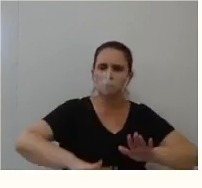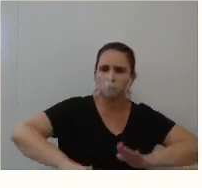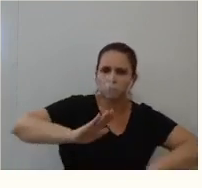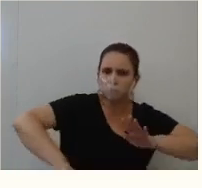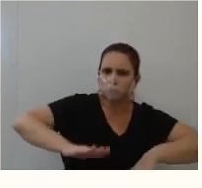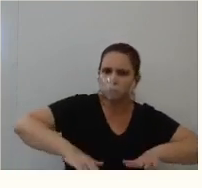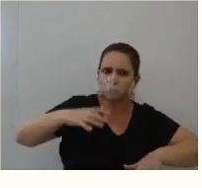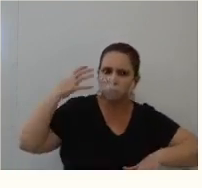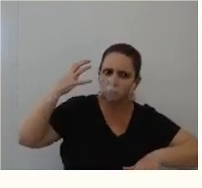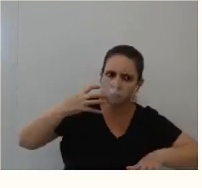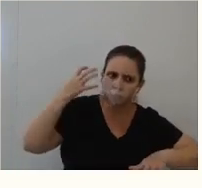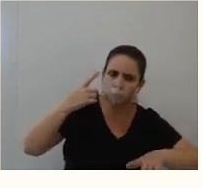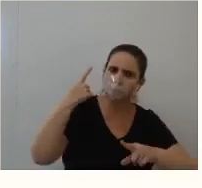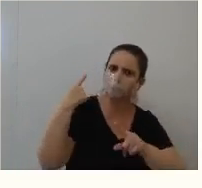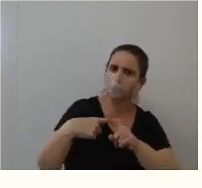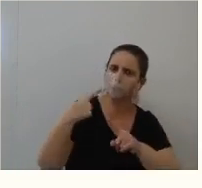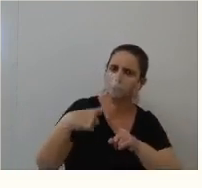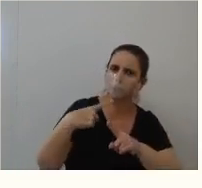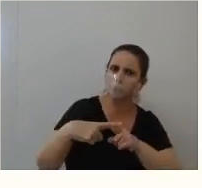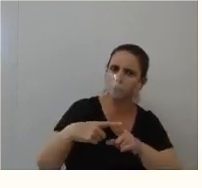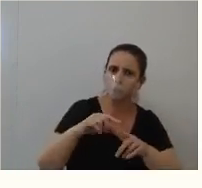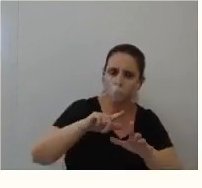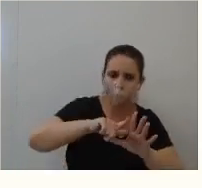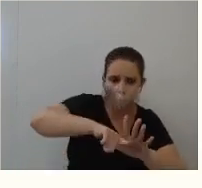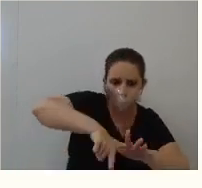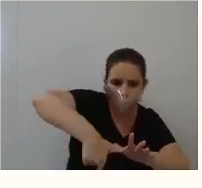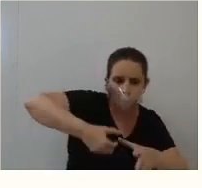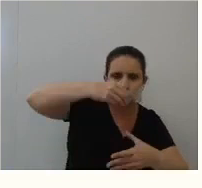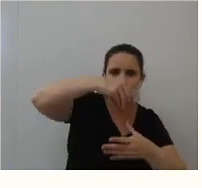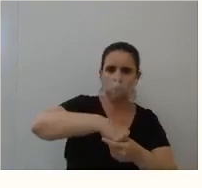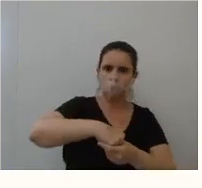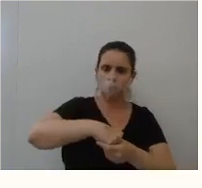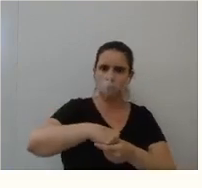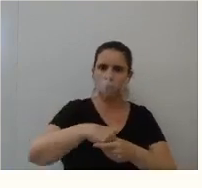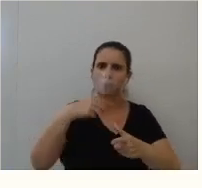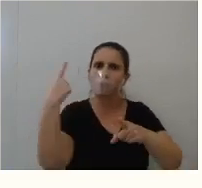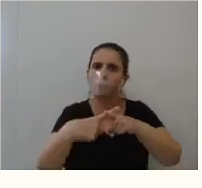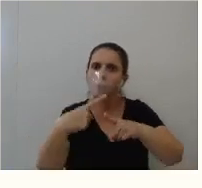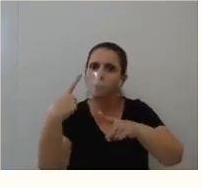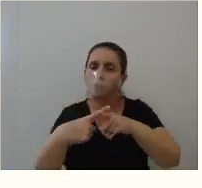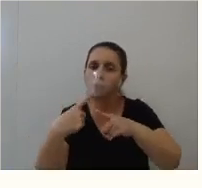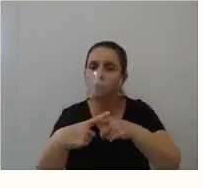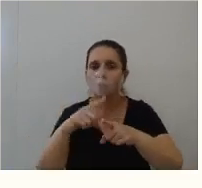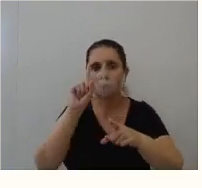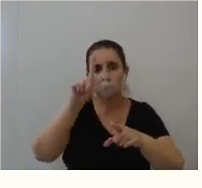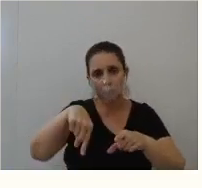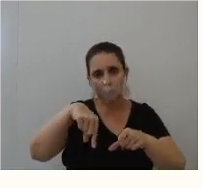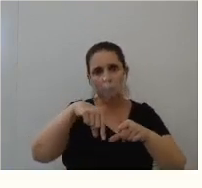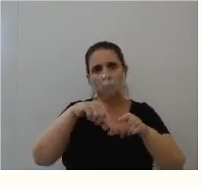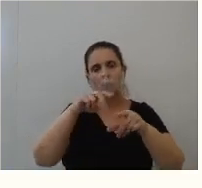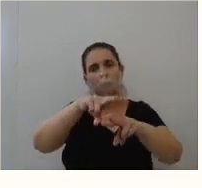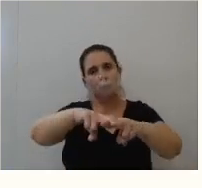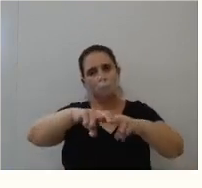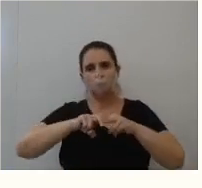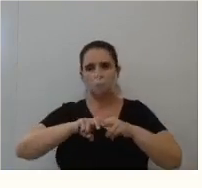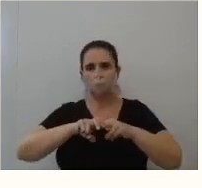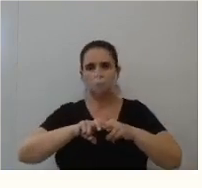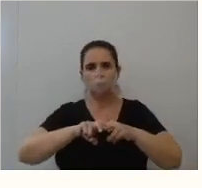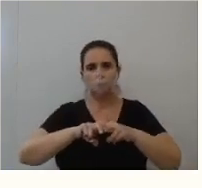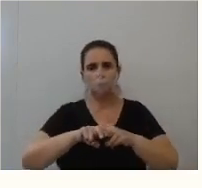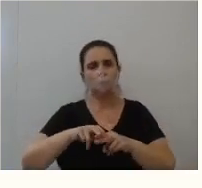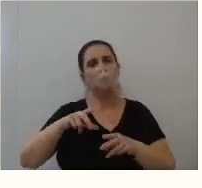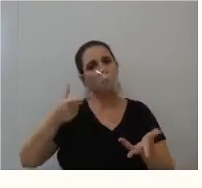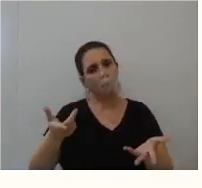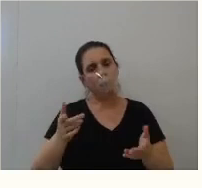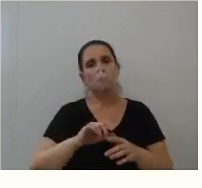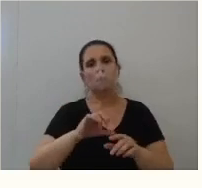soa porque é oco. Olha lá, porque, ó, porque é oco é a causa. Então